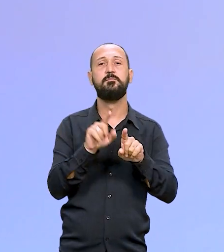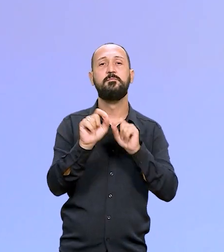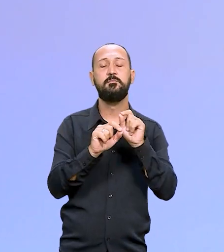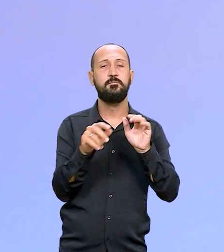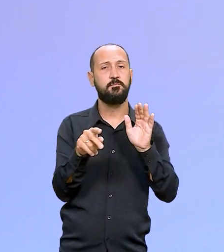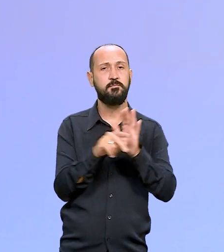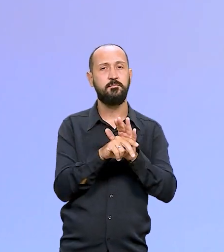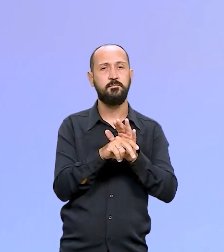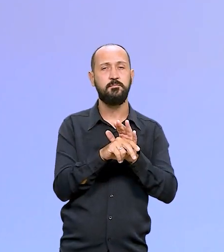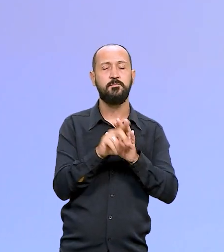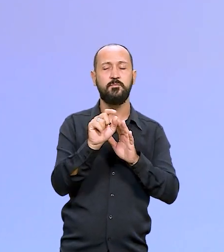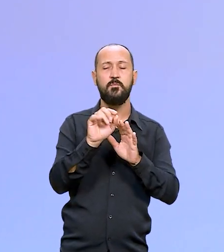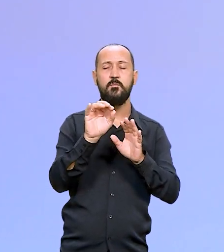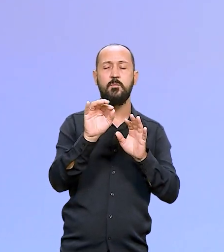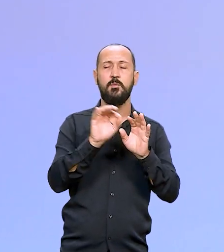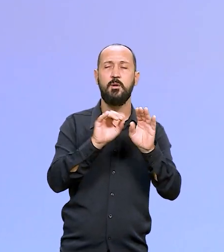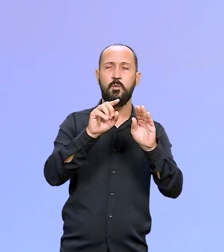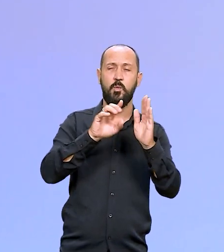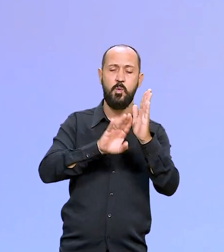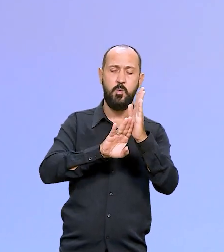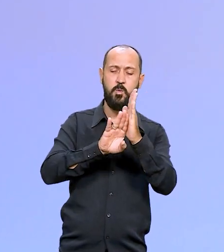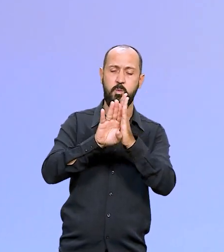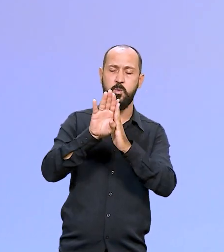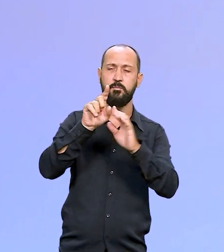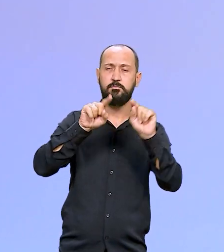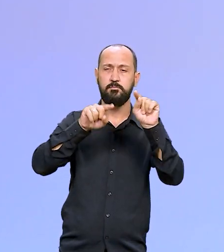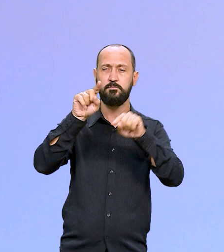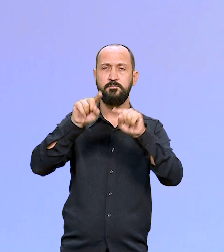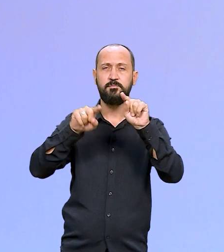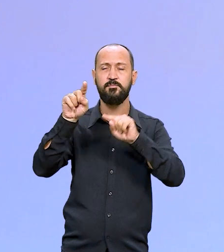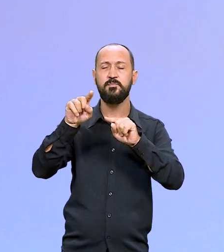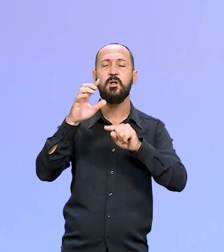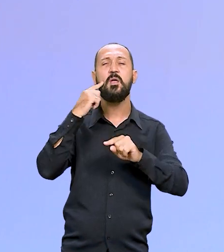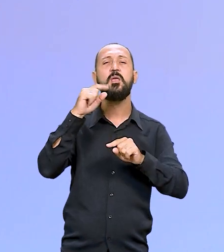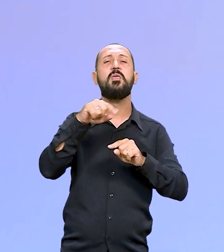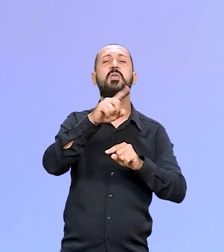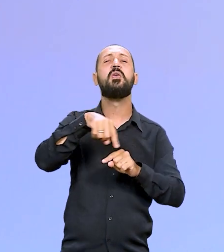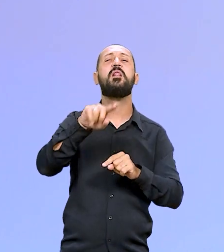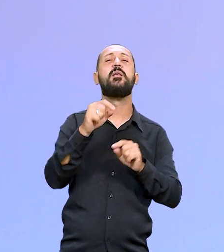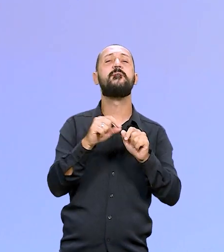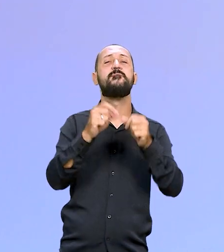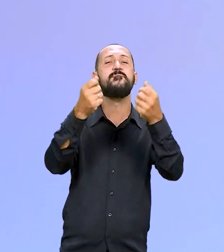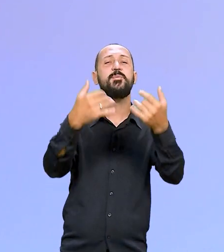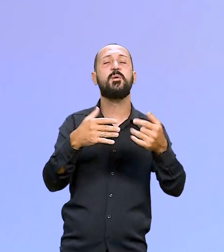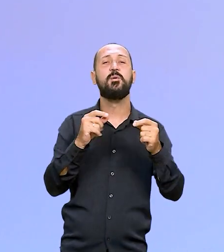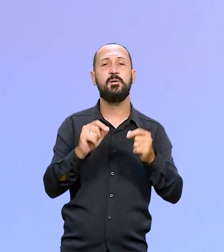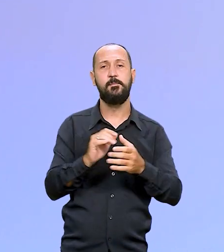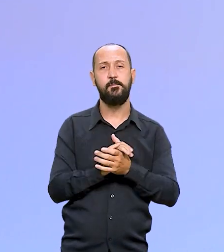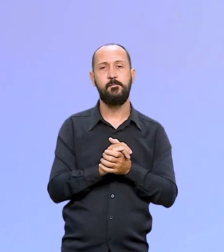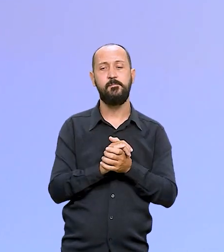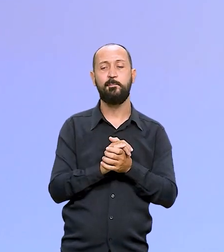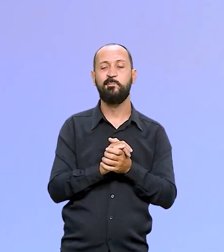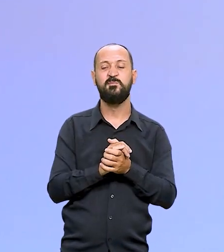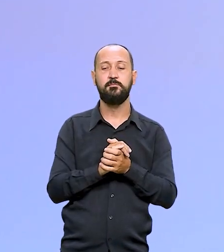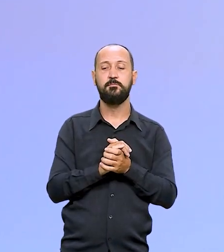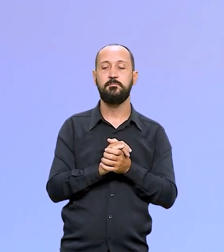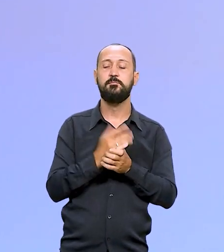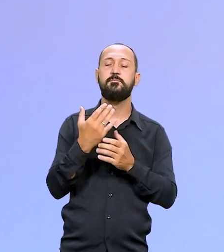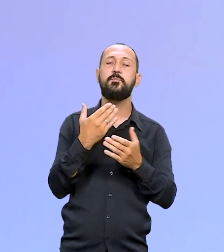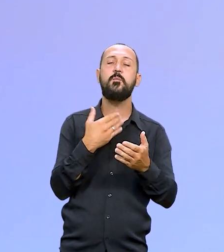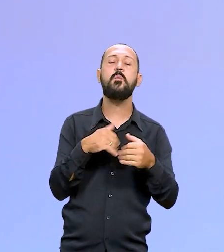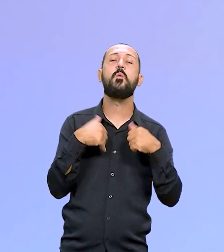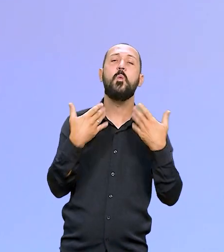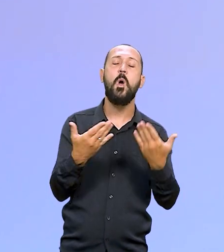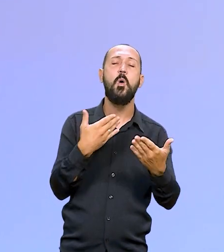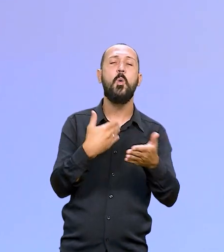inclusive que é o próprio ranking do do Business ou até mesmo o grau de enforcement que que esses rankings falam né eles falam muito na